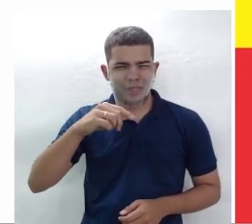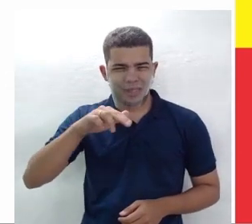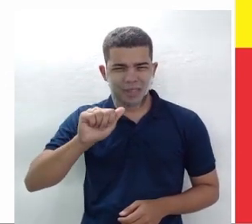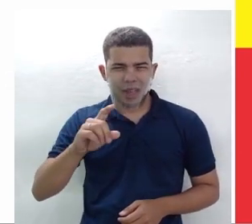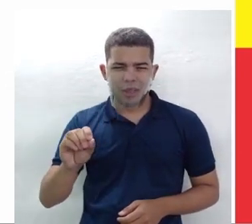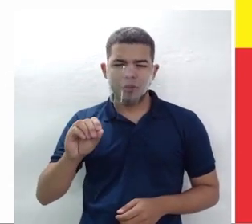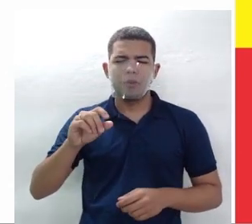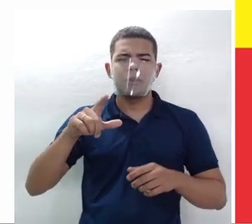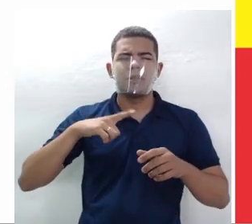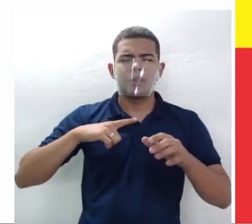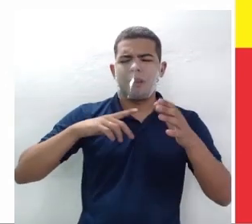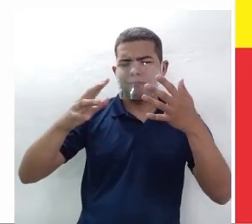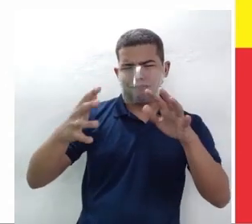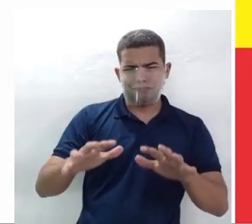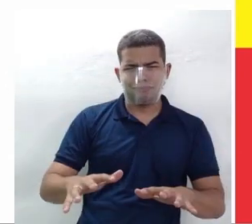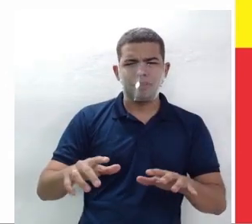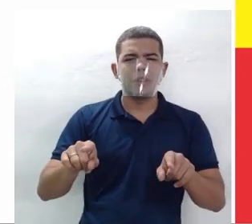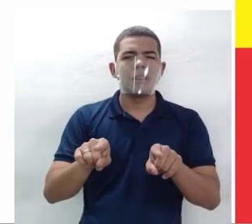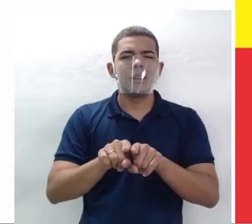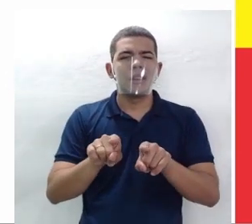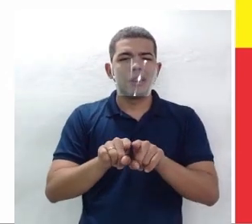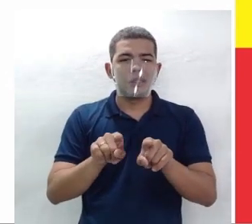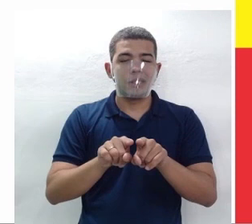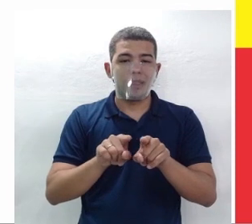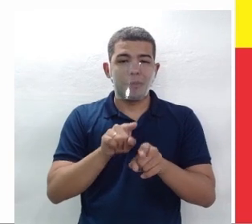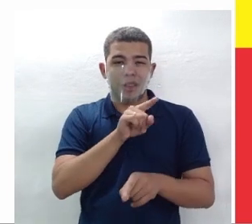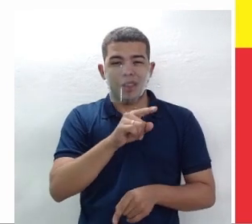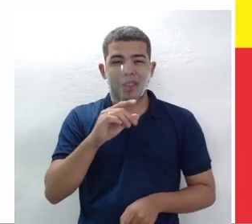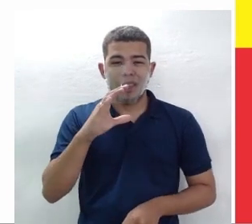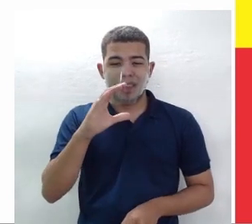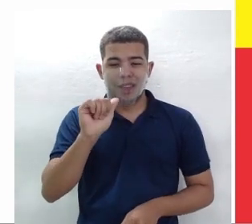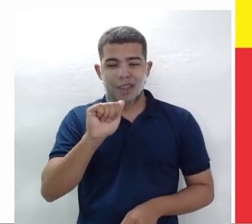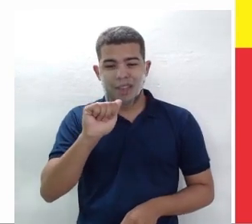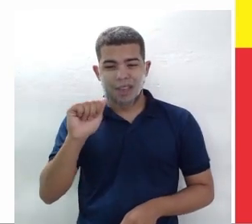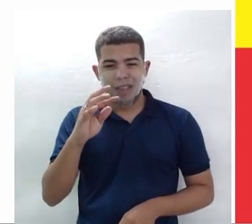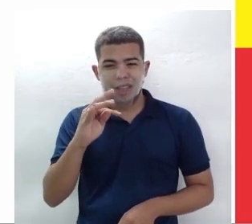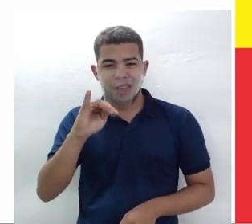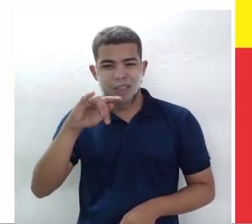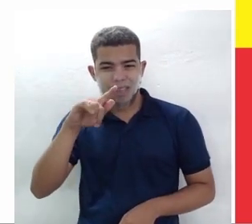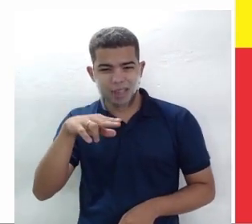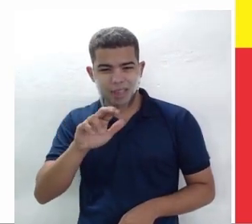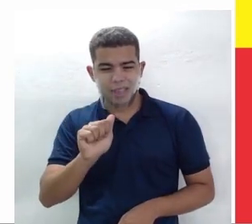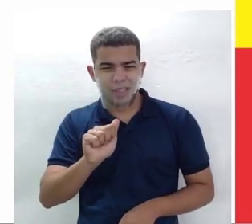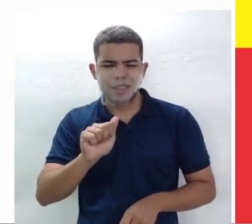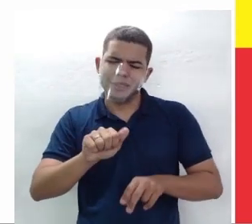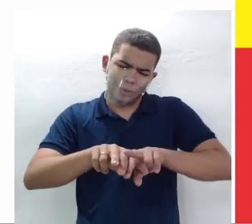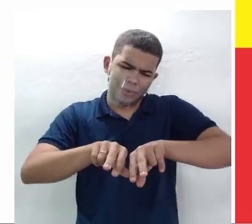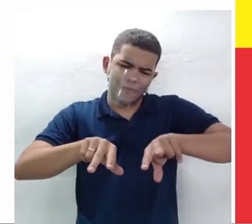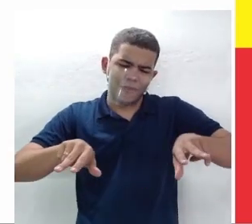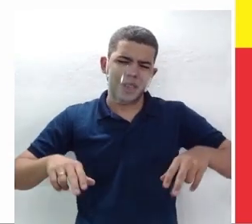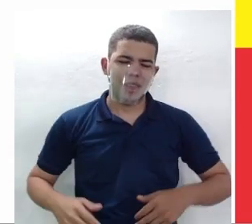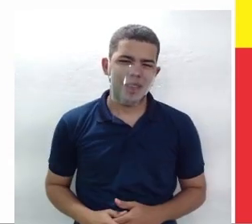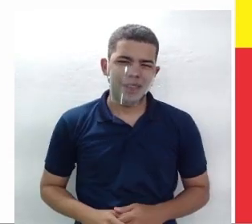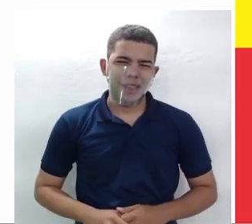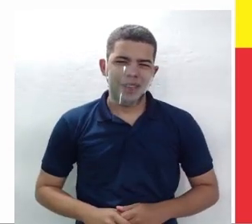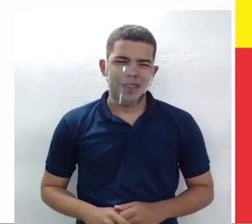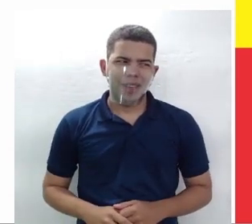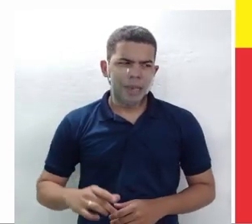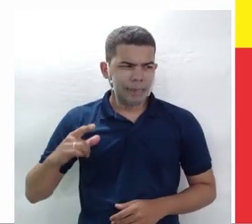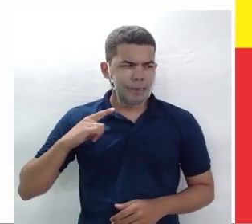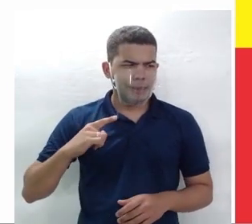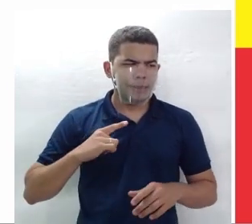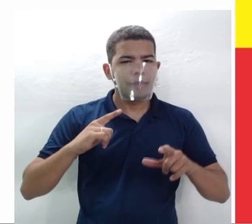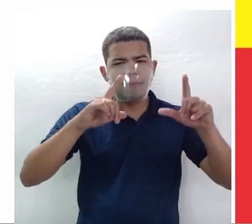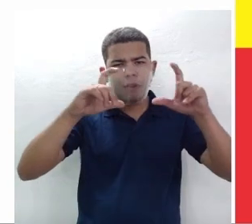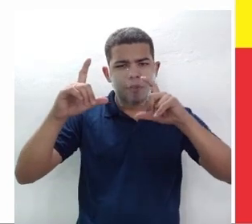a Caatinga, a Floresta Amazônica e etc. Então, nessas imagens, a gente vê